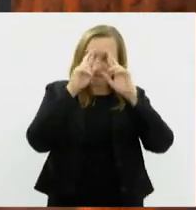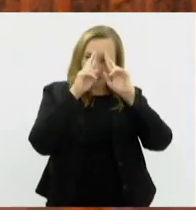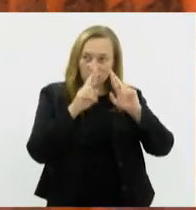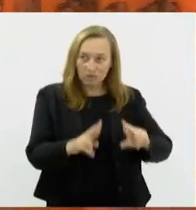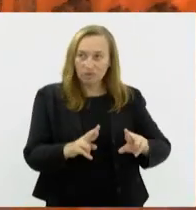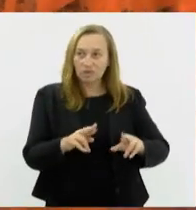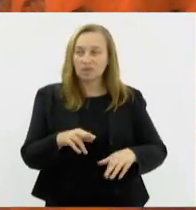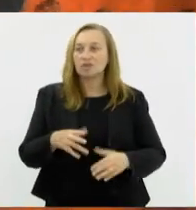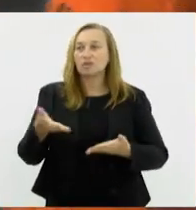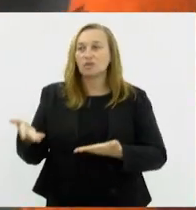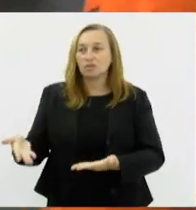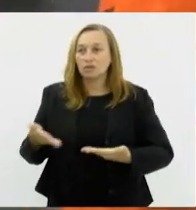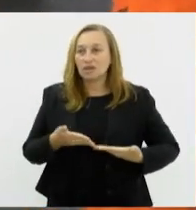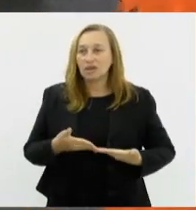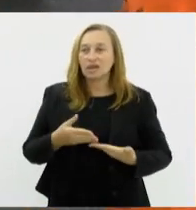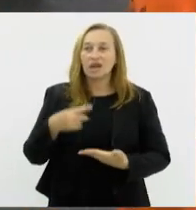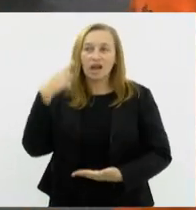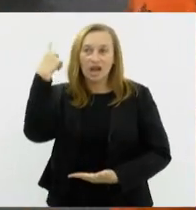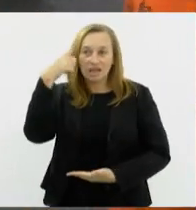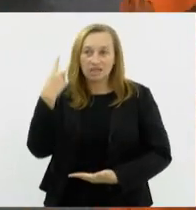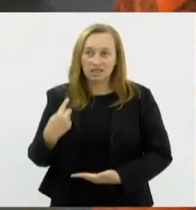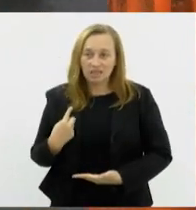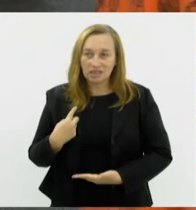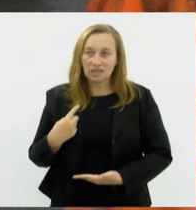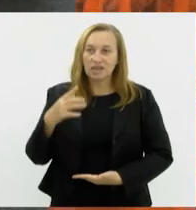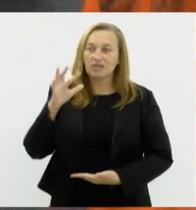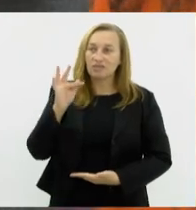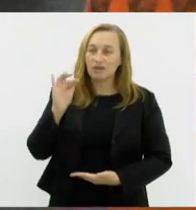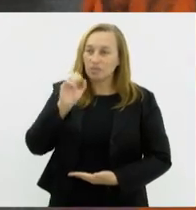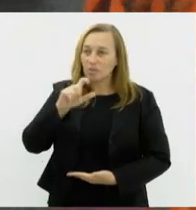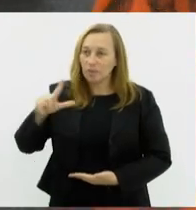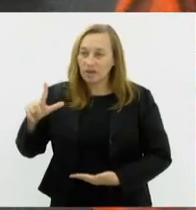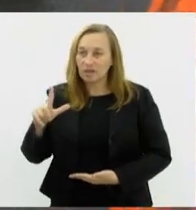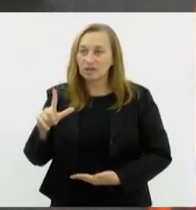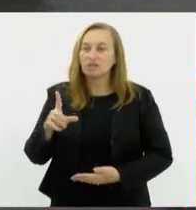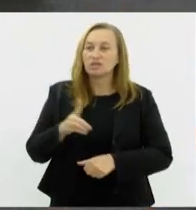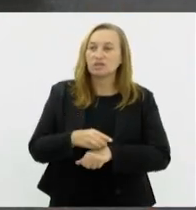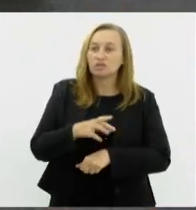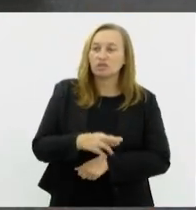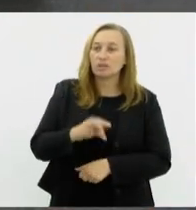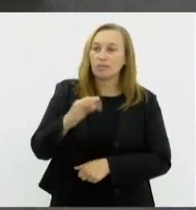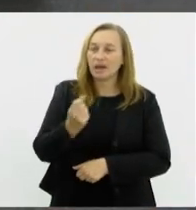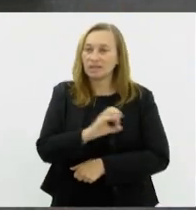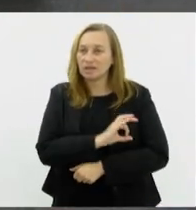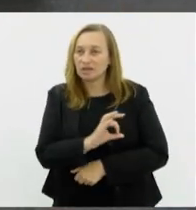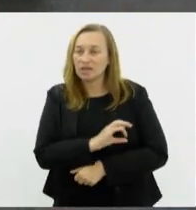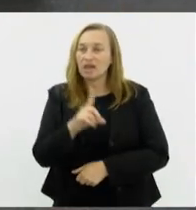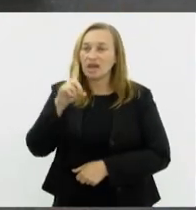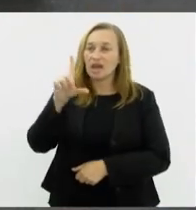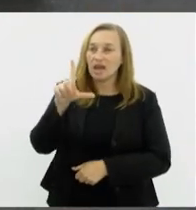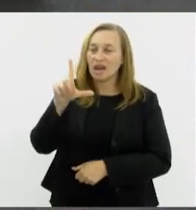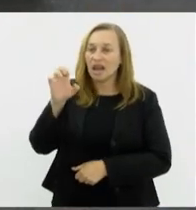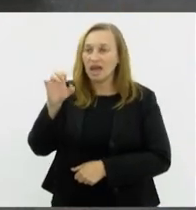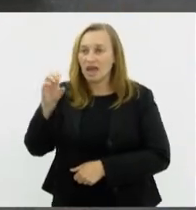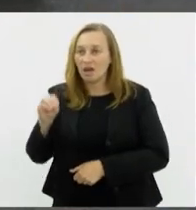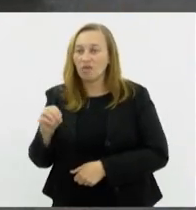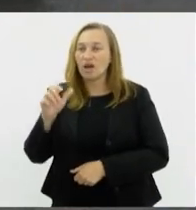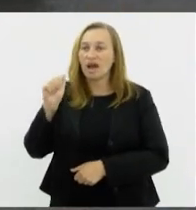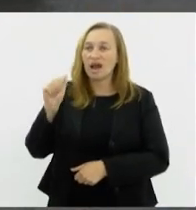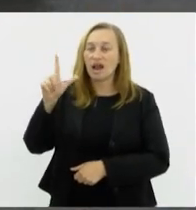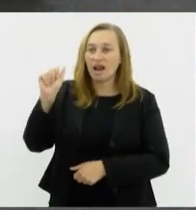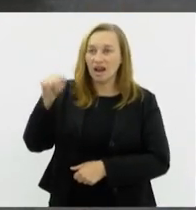respeitosa, convidar a Dani Monteiro, Felipe Poubel, a doutora Marta Rocha, o deputado Léo Vieira, deputado Alan